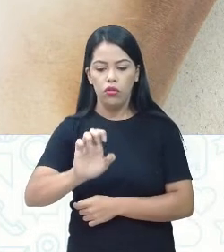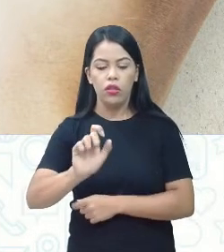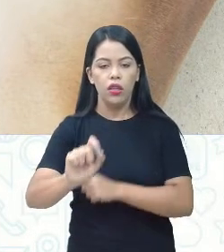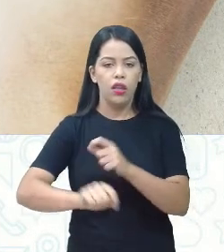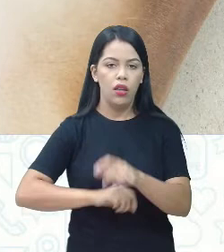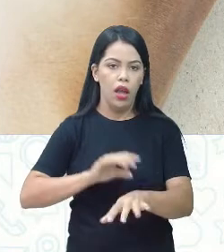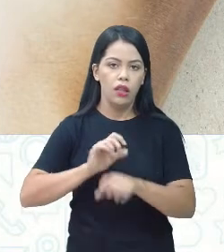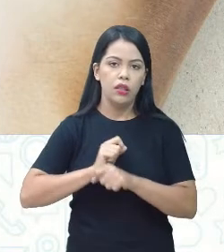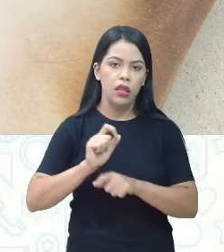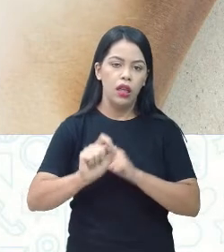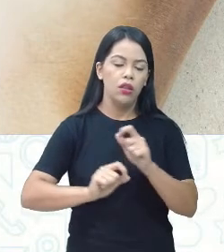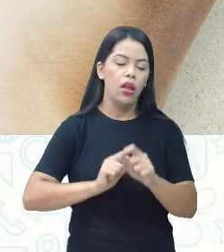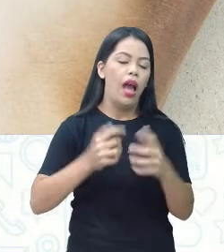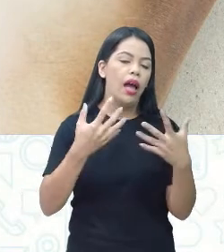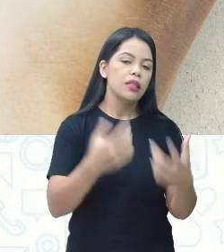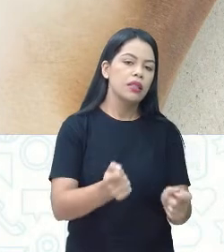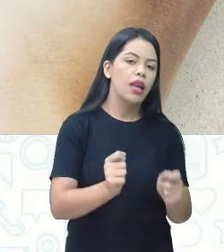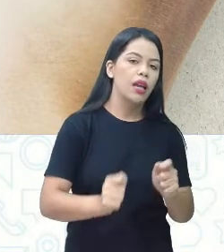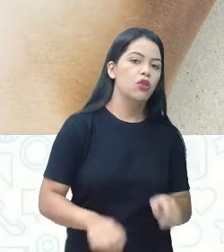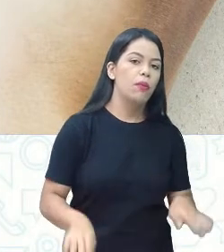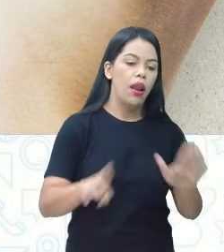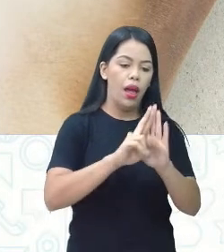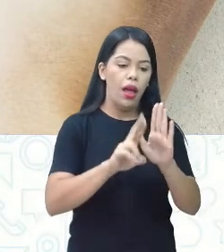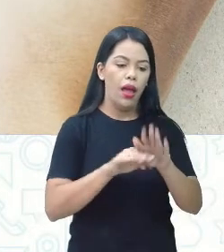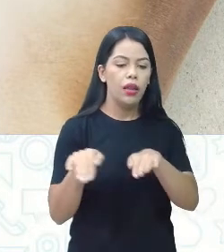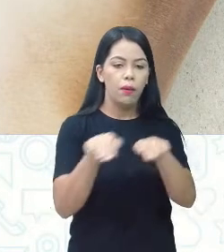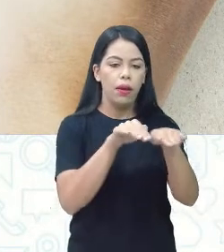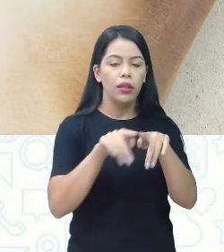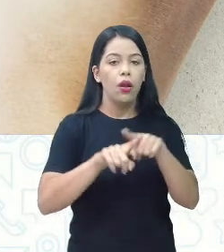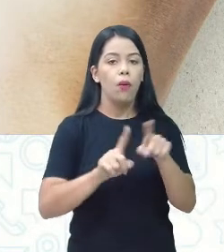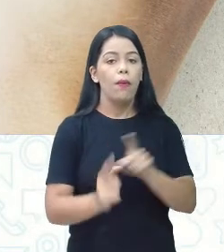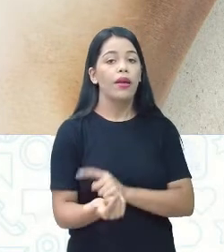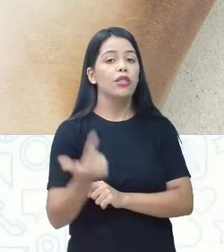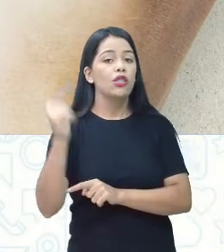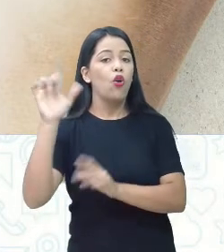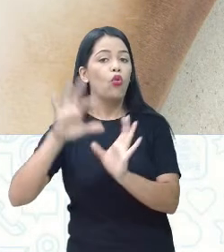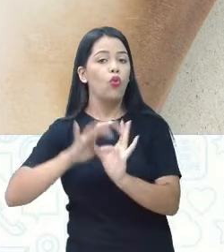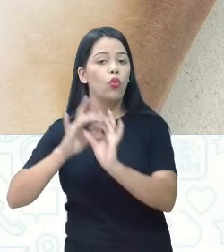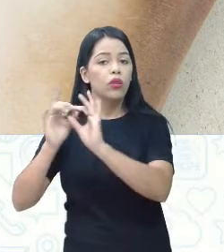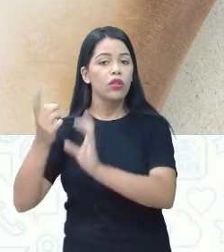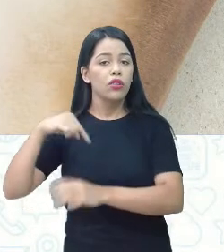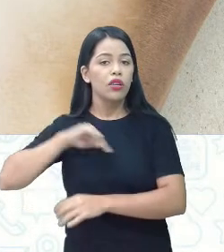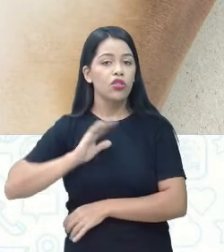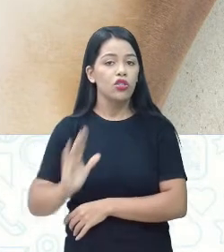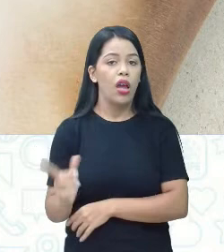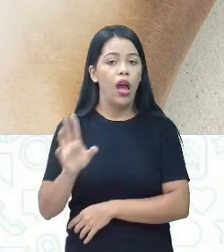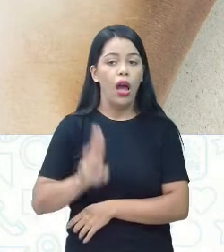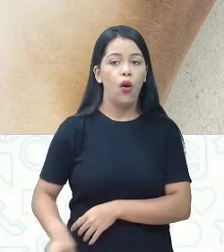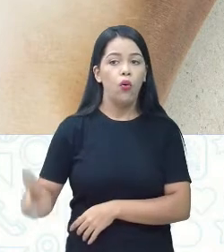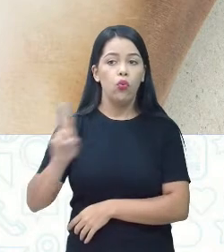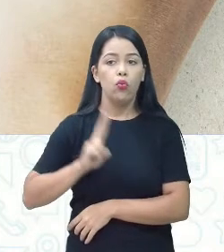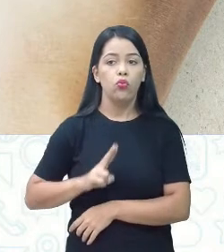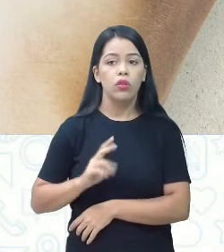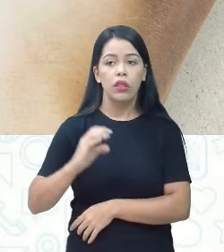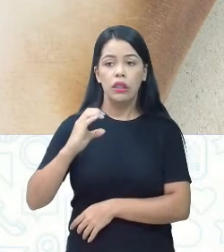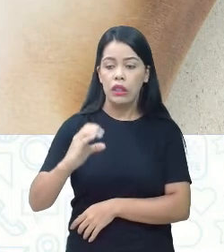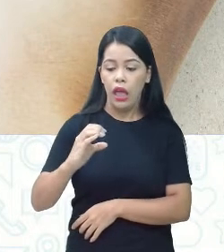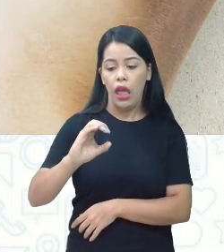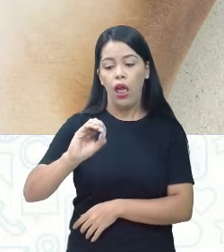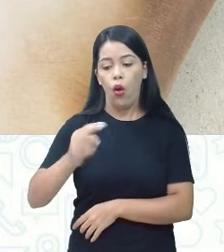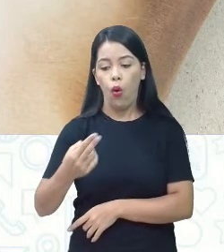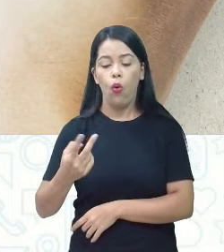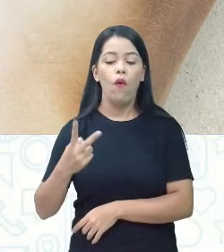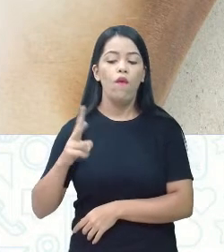pela norma padrão. Mas a gente já tem o quê? Em outros contextos, a gente já usa se ou usa só VC,